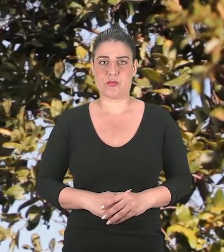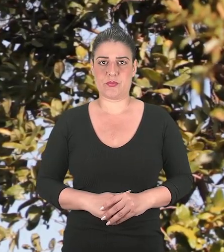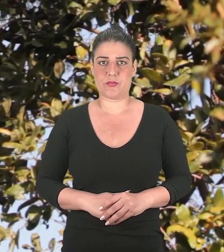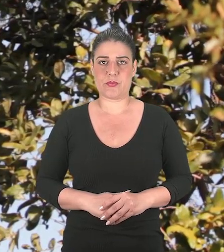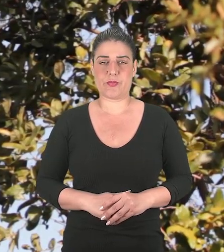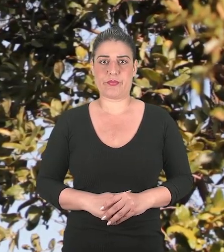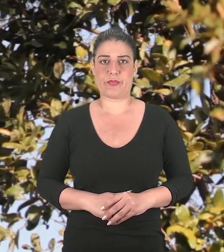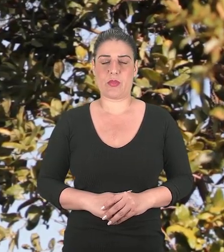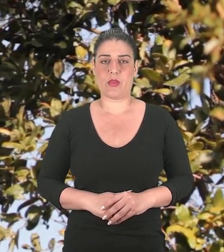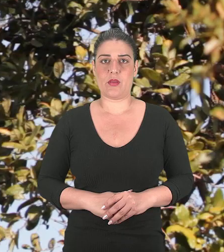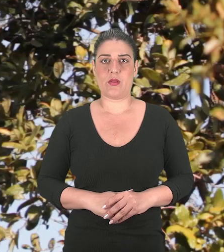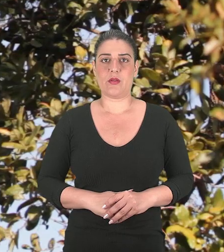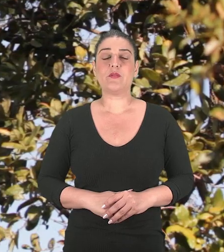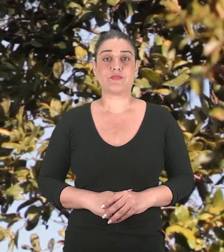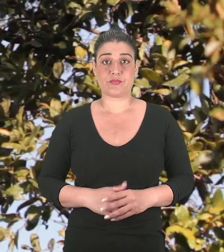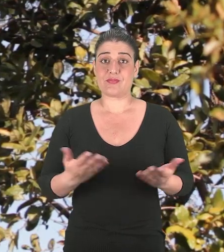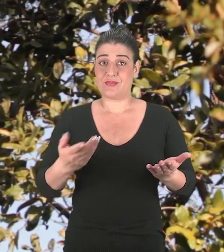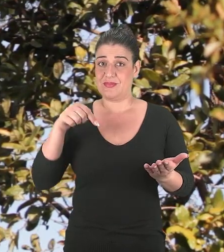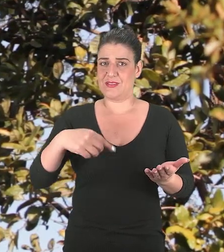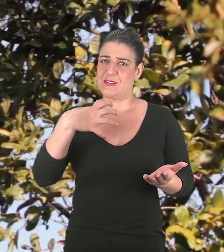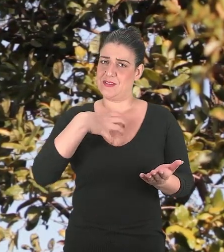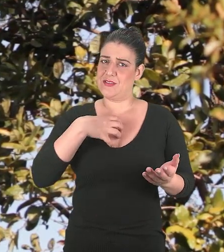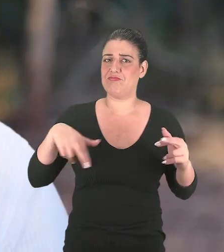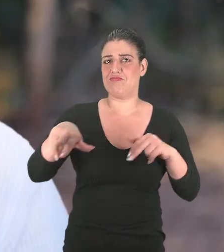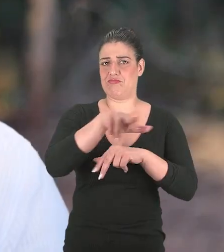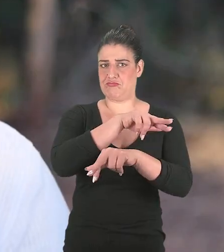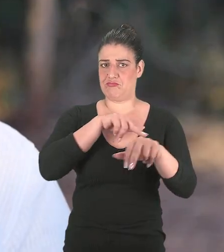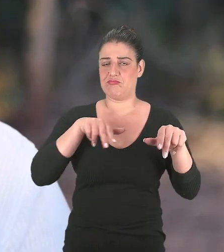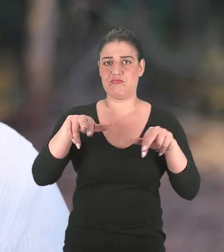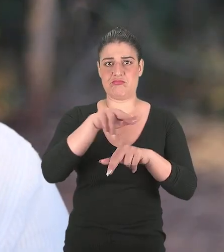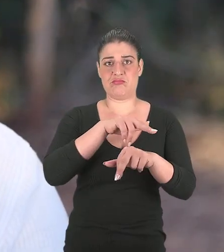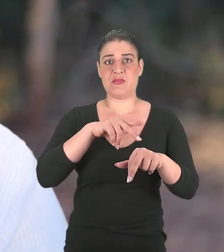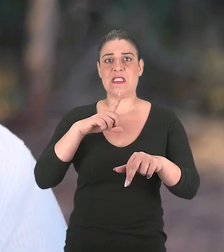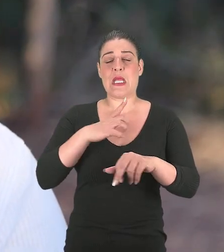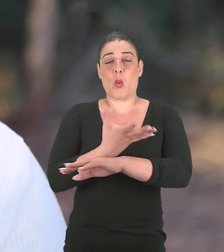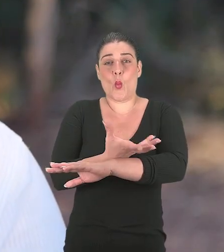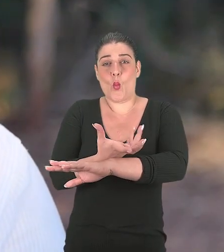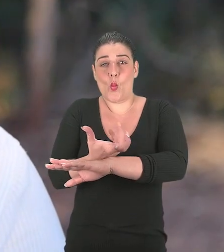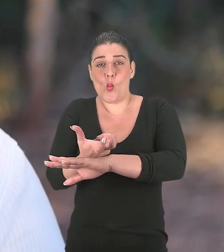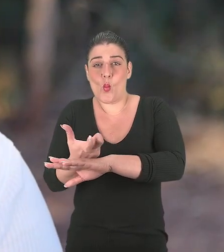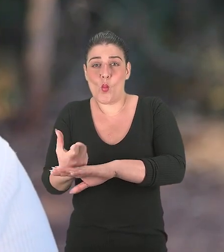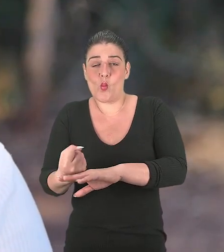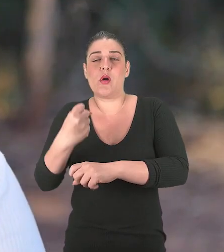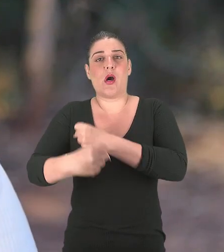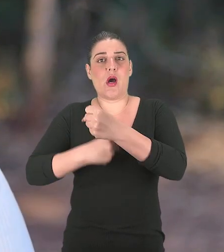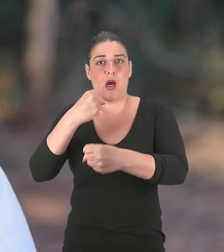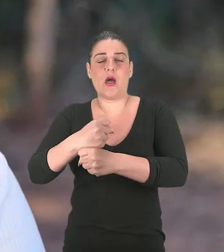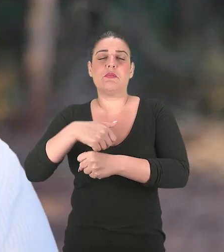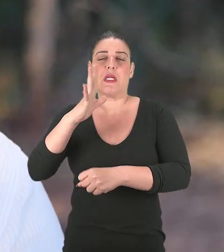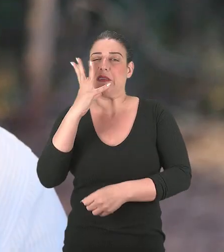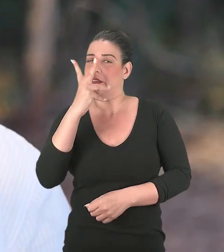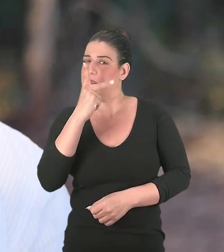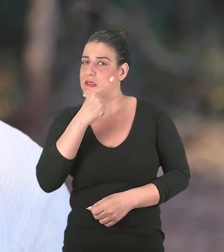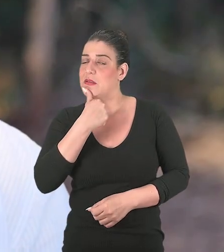Aqui, acho que a gente está sentindo de várias formas, né? Umas as temporadas de seca, cada ano ficando mais